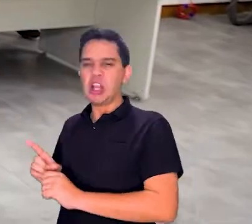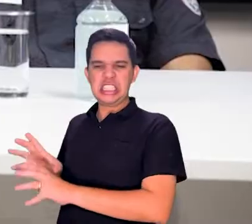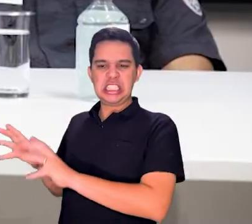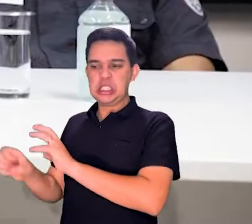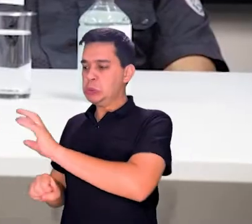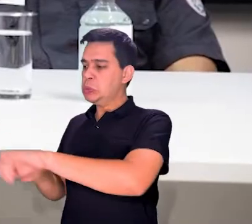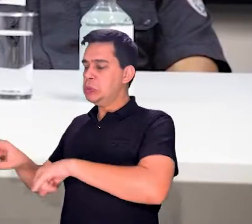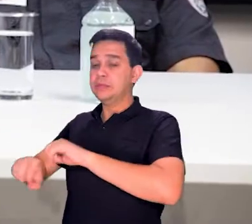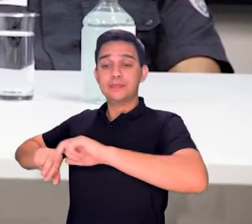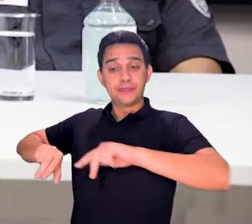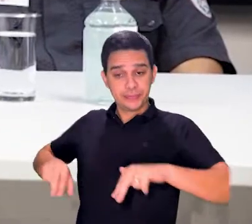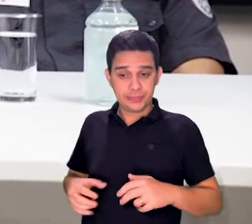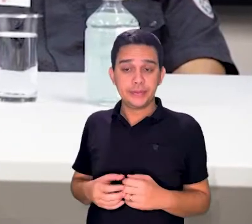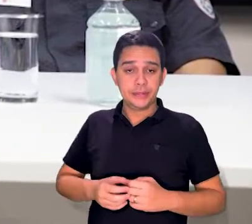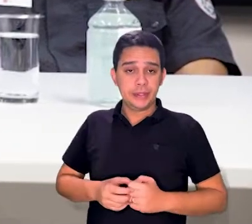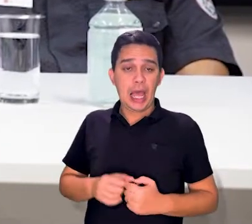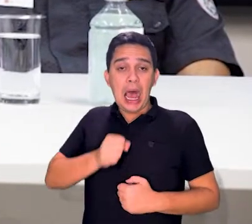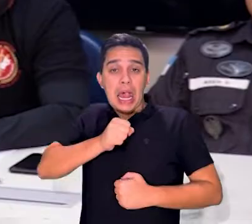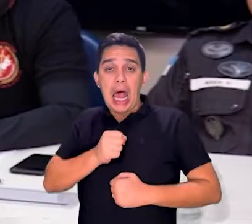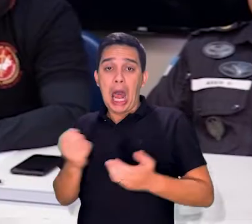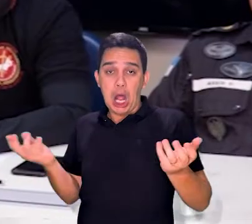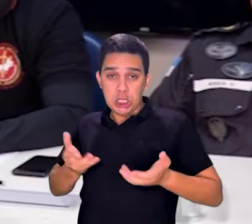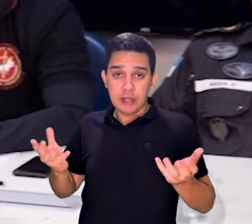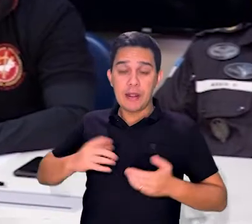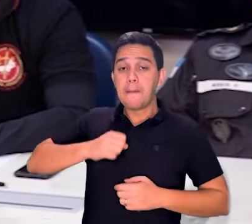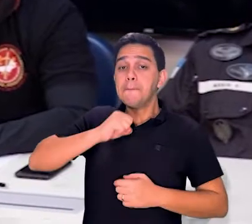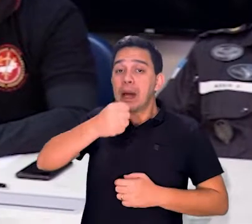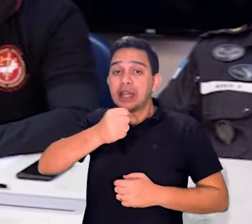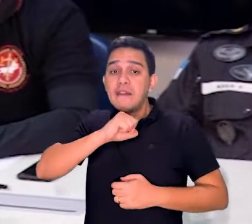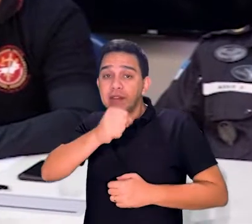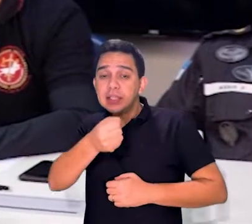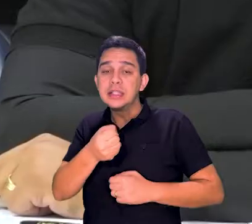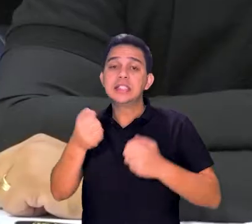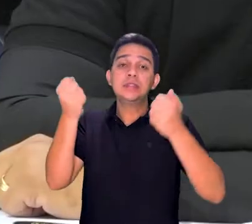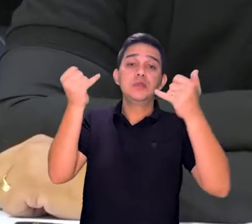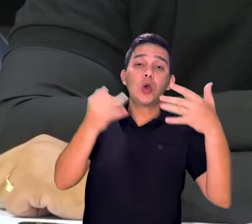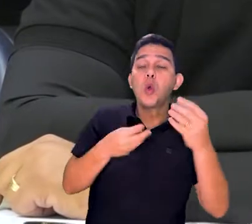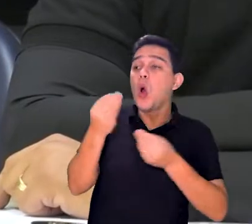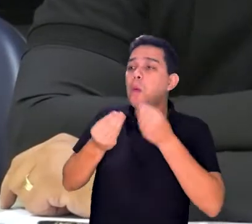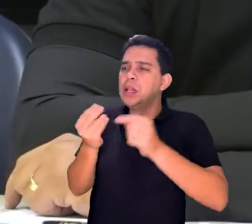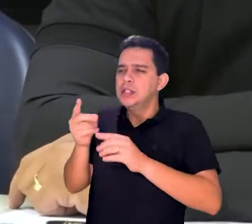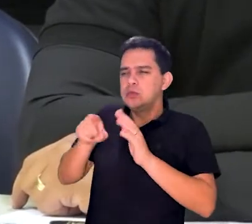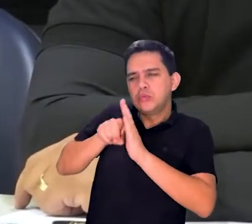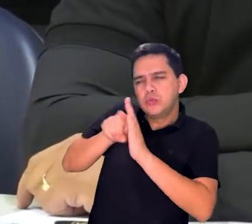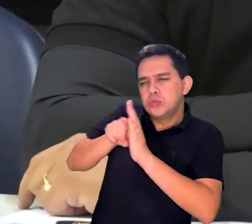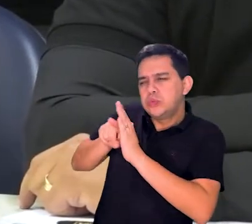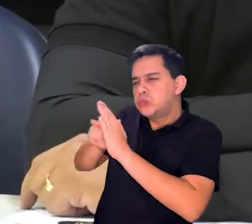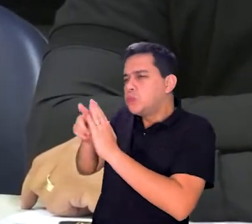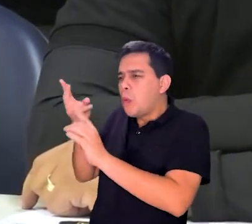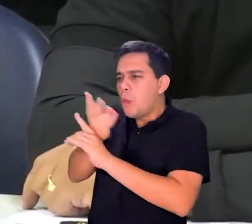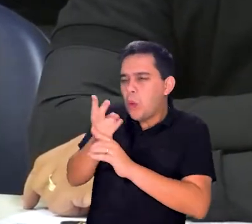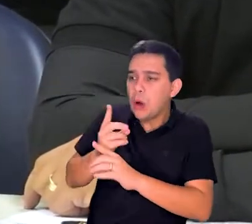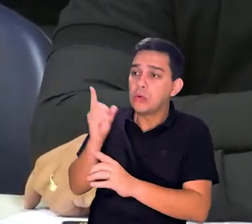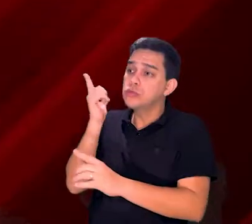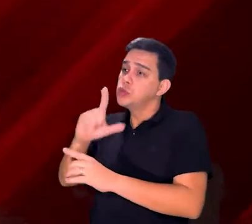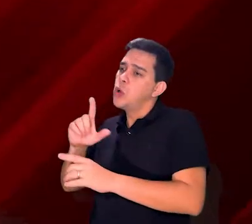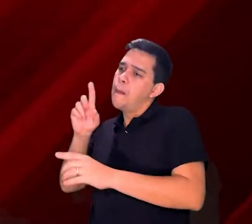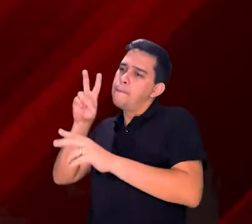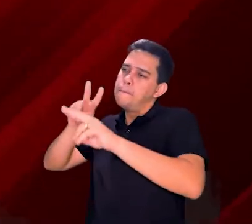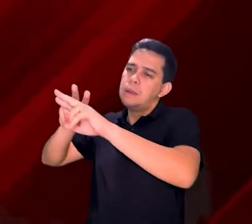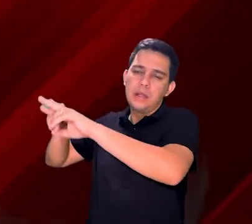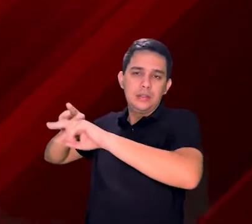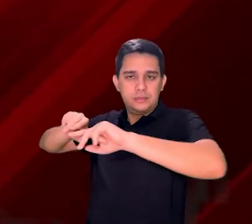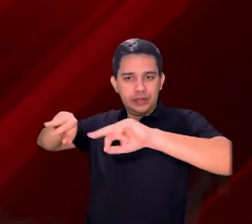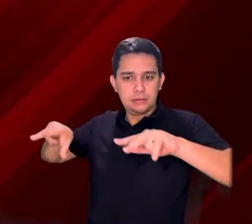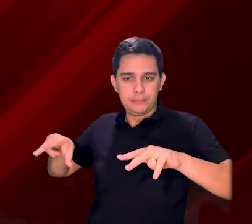Atuação Especial de Combate ao Crime Organizado comentaram a operação. Os denunciados compunham o GAT